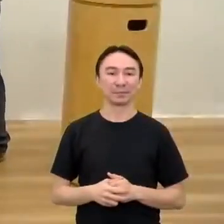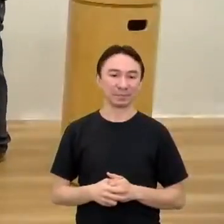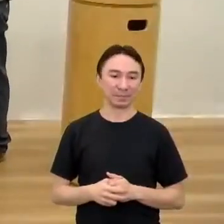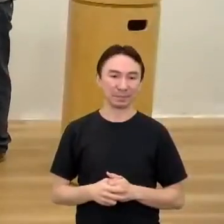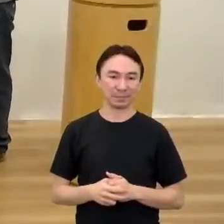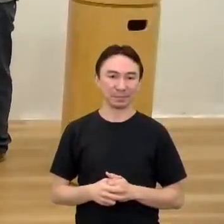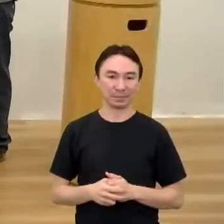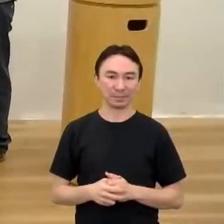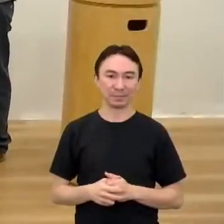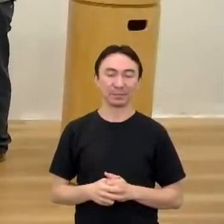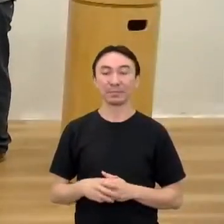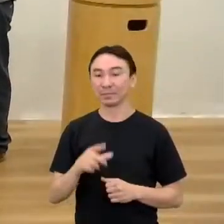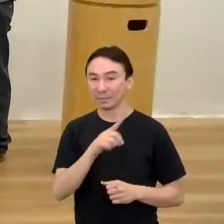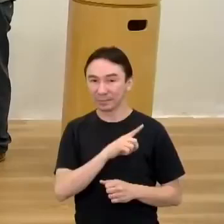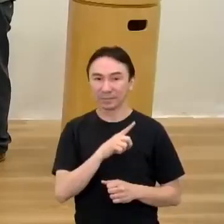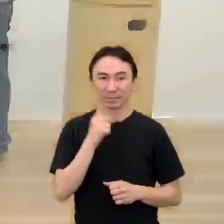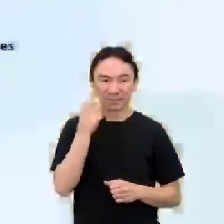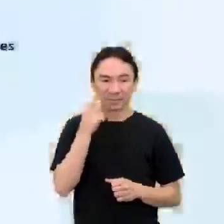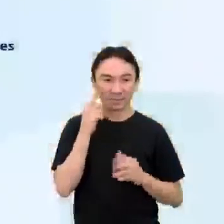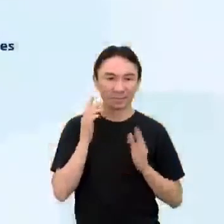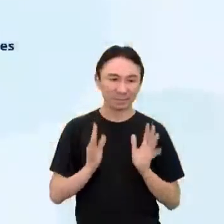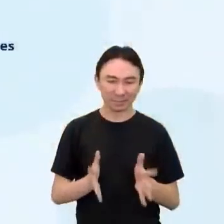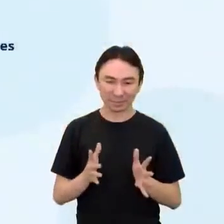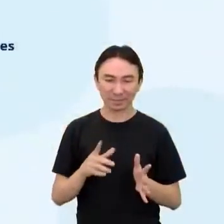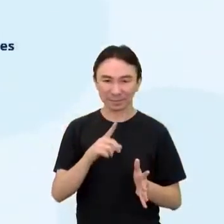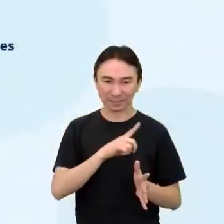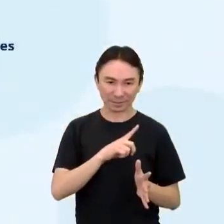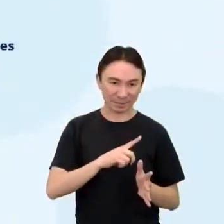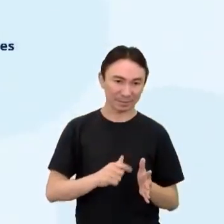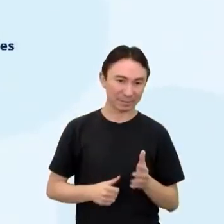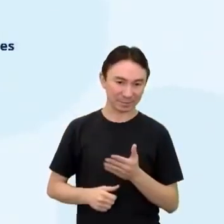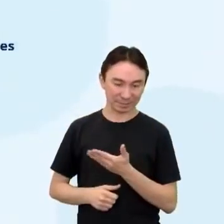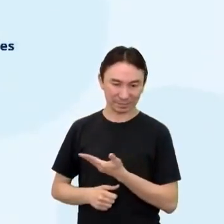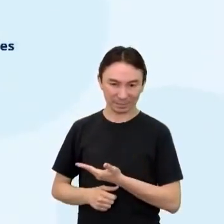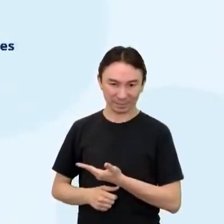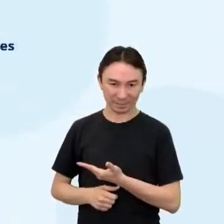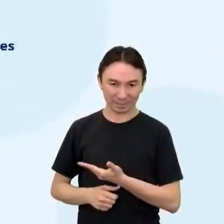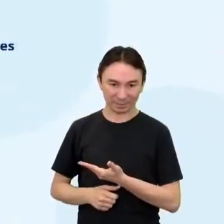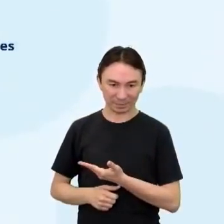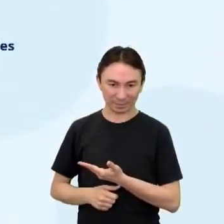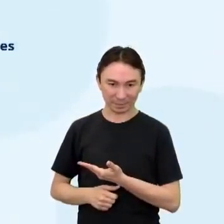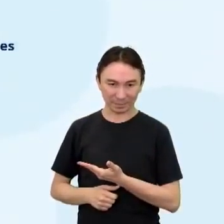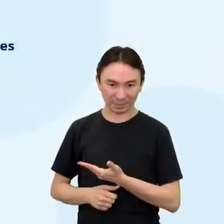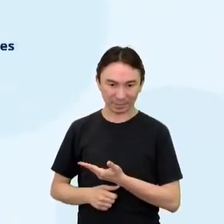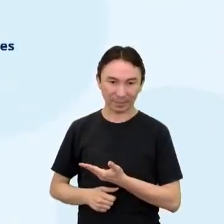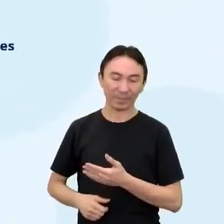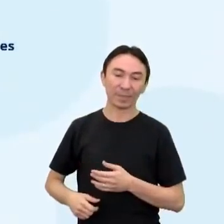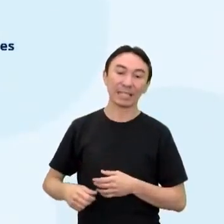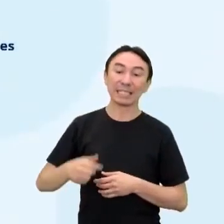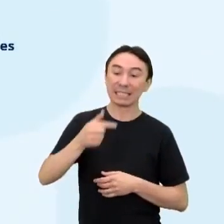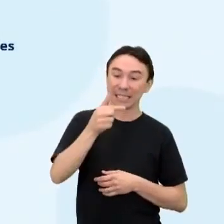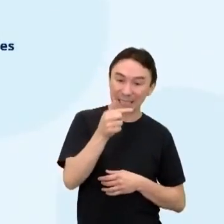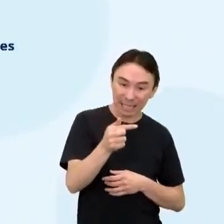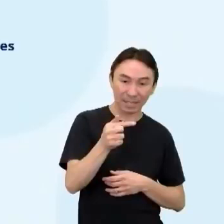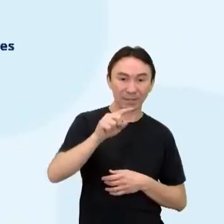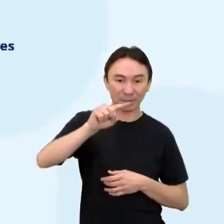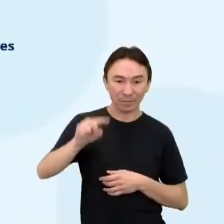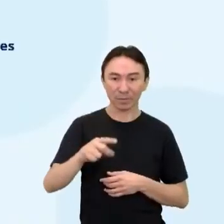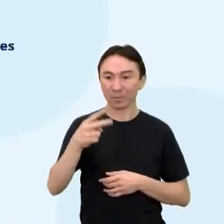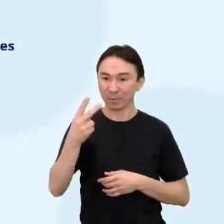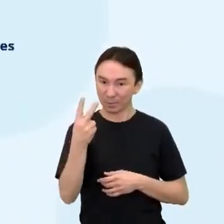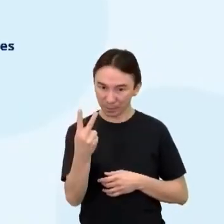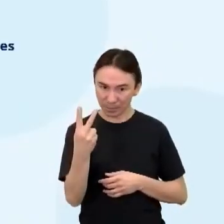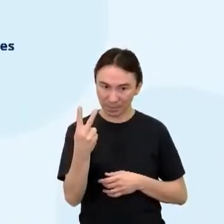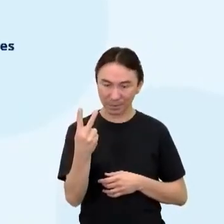tá? Então, subimos aqui, limpei, olha lá, só pra gente retomar. 7,2 metros quadrados é a área total do